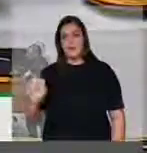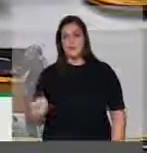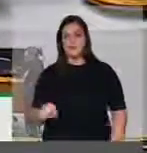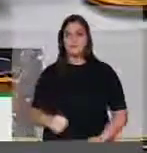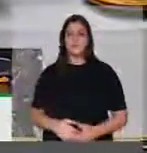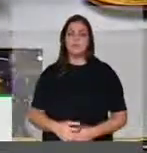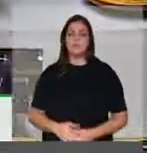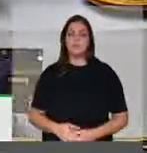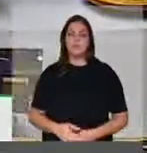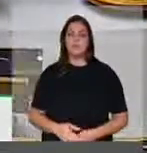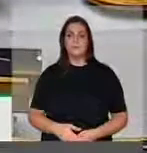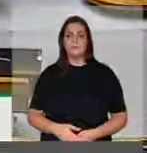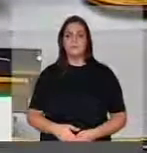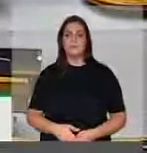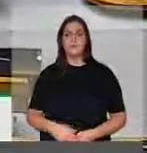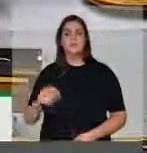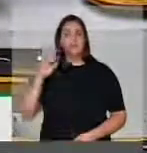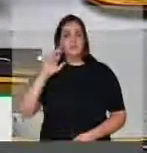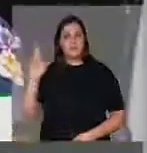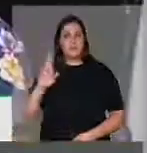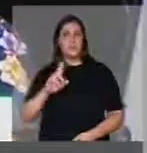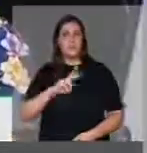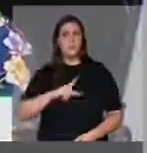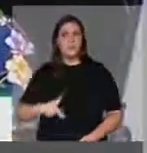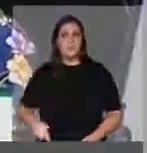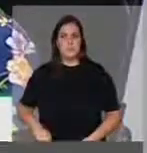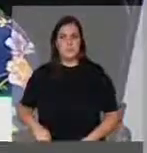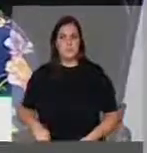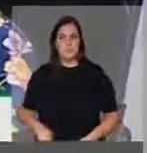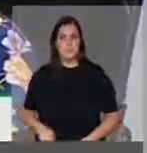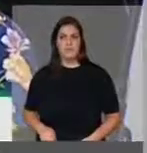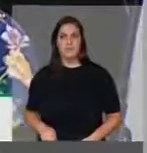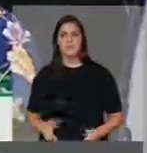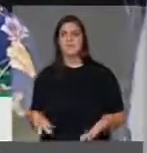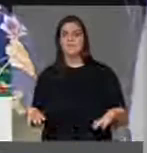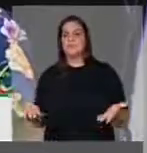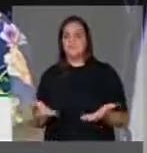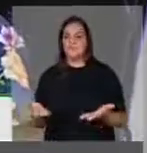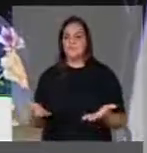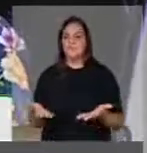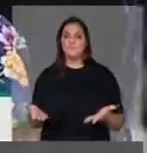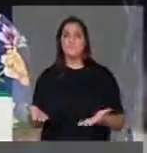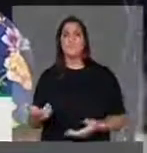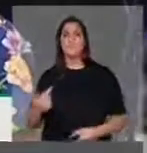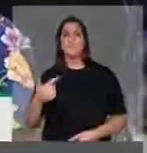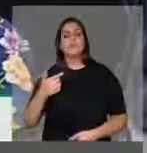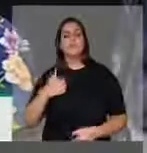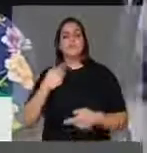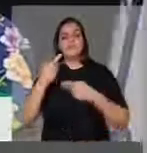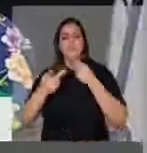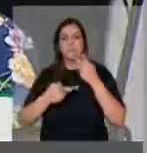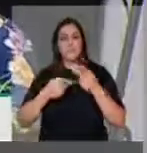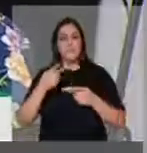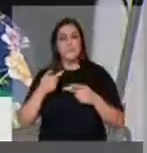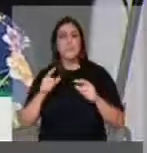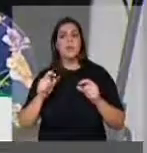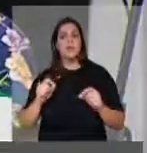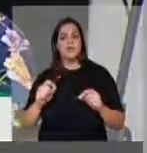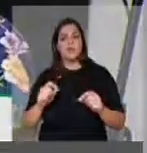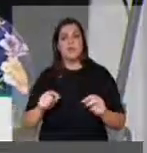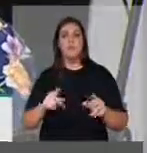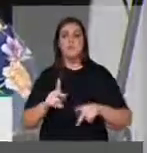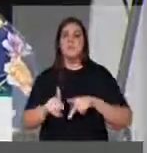Pedro Kizai. Os três. Senhor presidente, eu queria nesta oportunidade me dirigir à população de